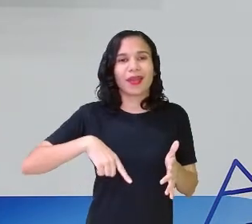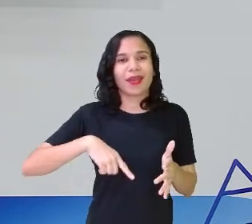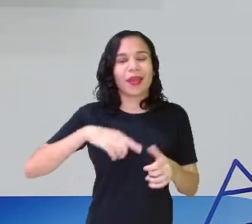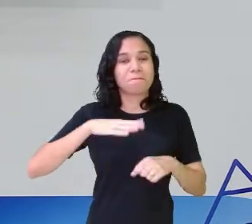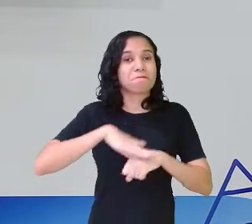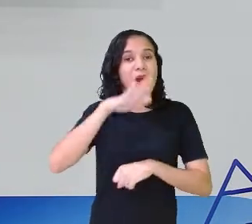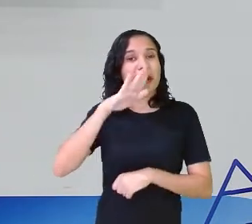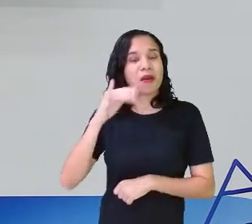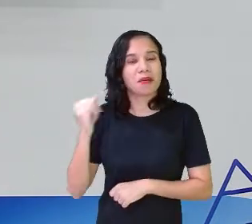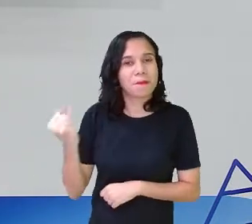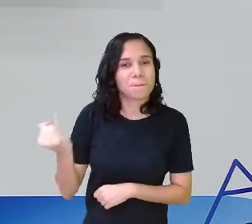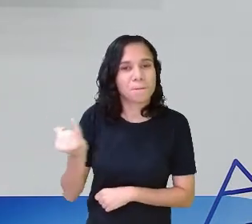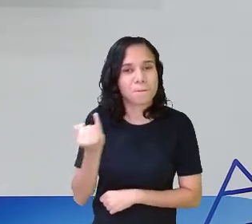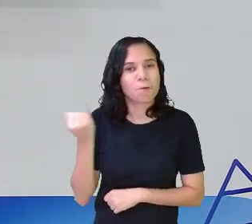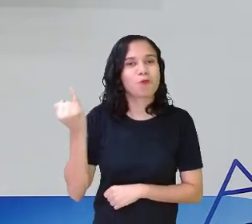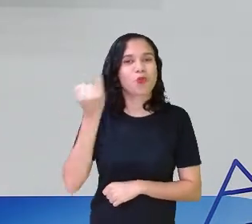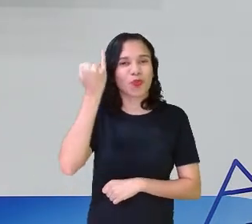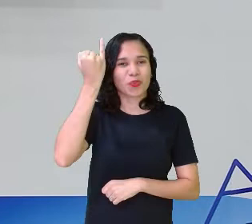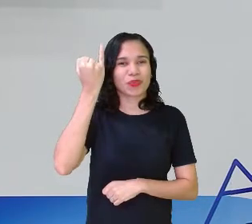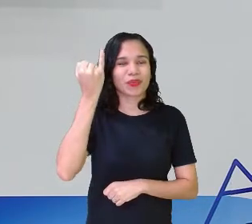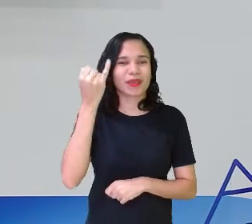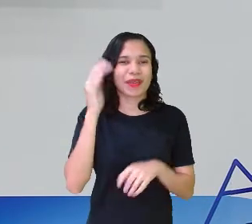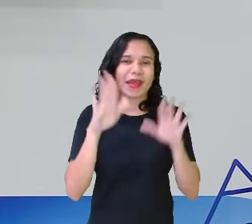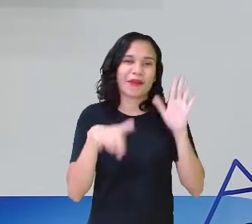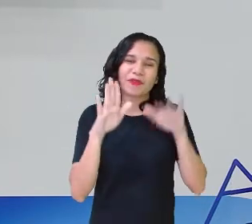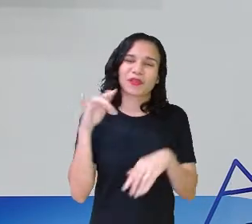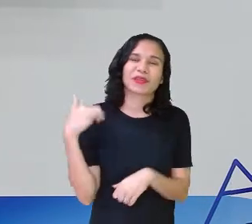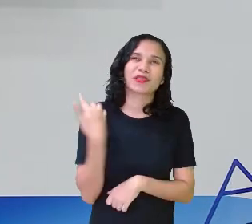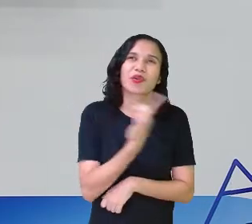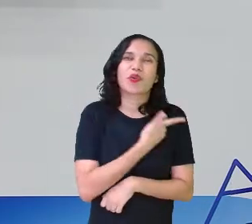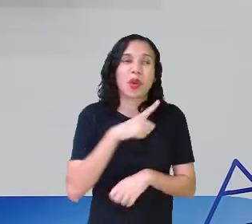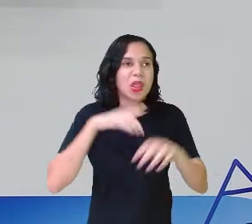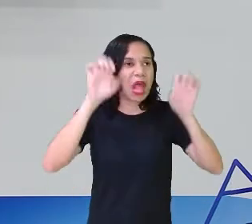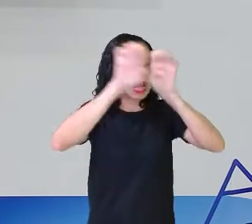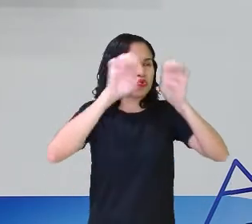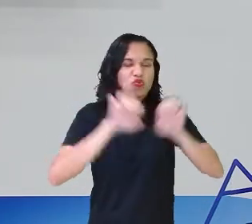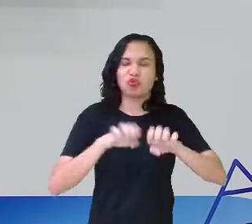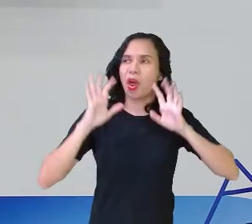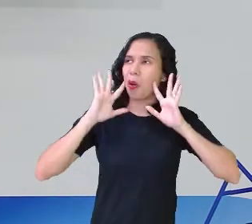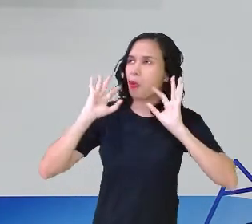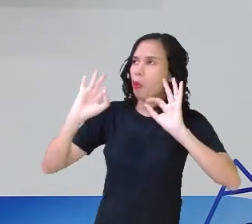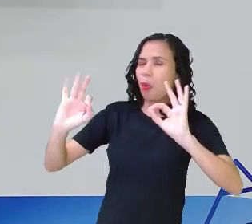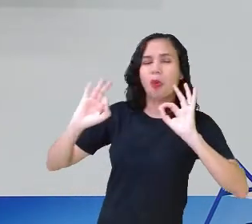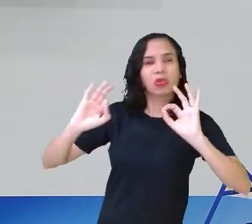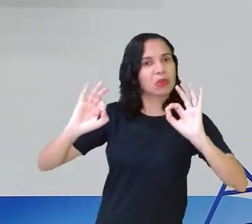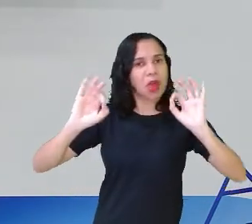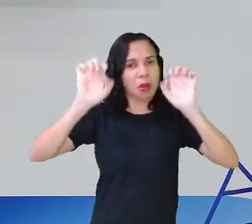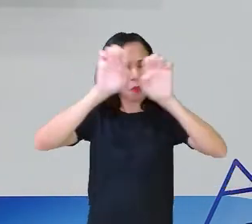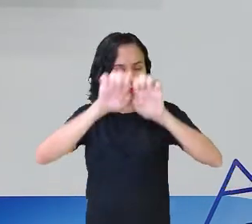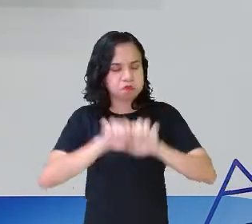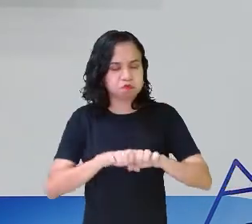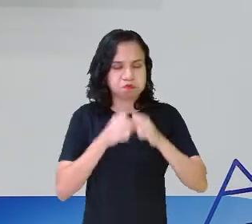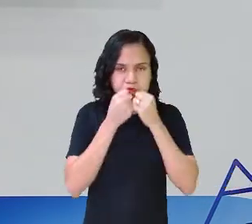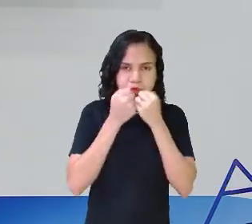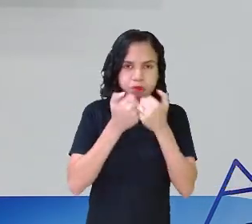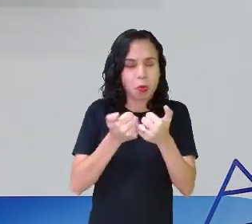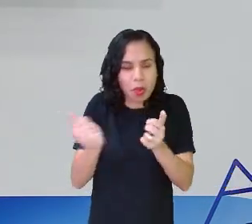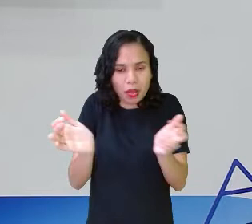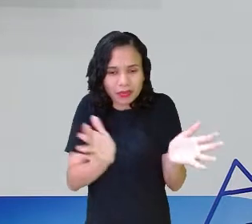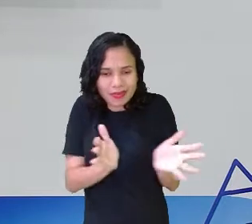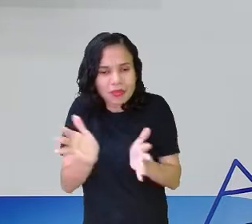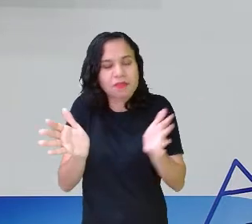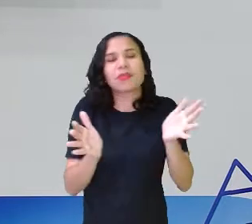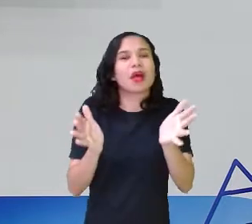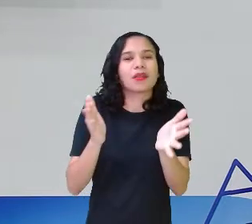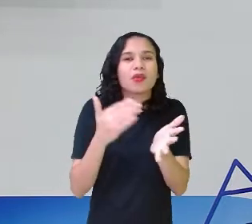mais importante, Porque muitas vezes a gente tem uma estrutura física que permite, é acessível, que se